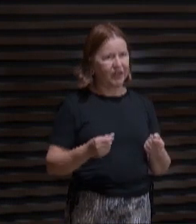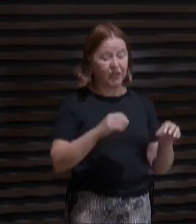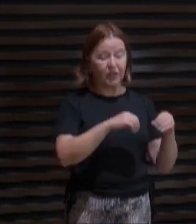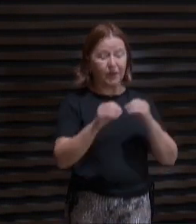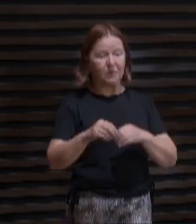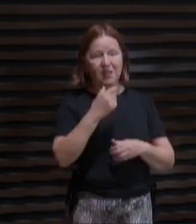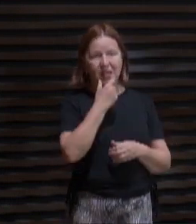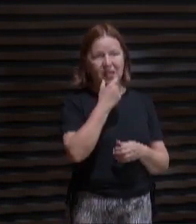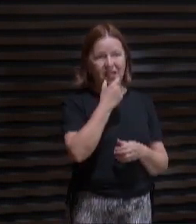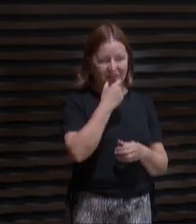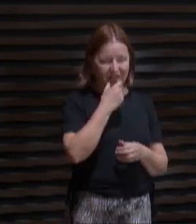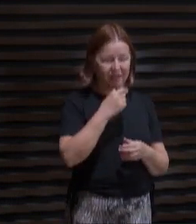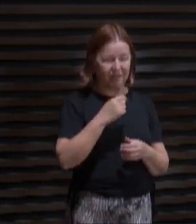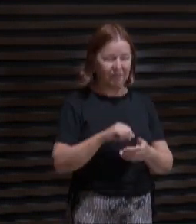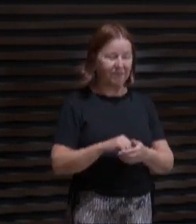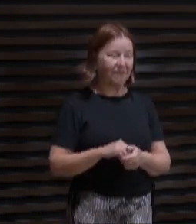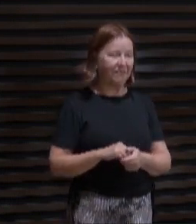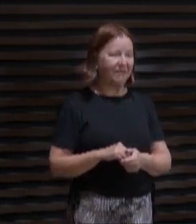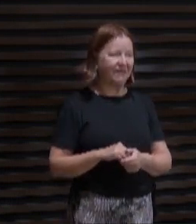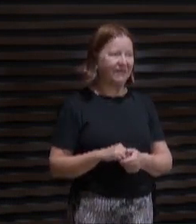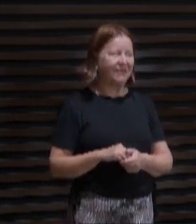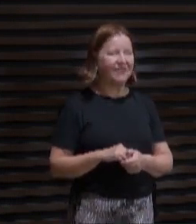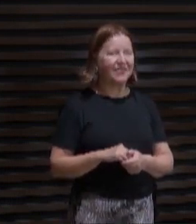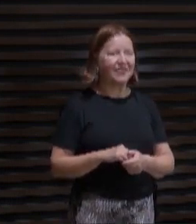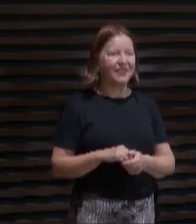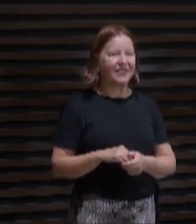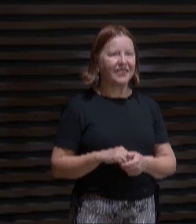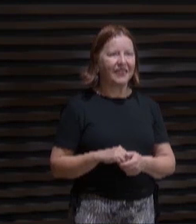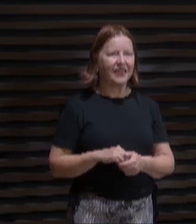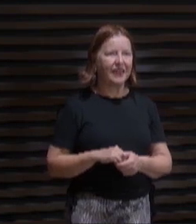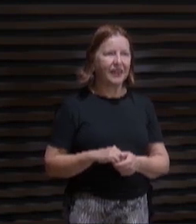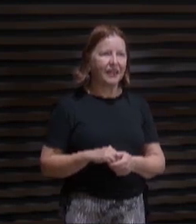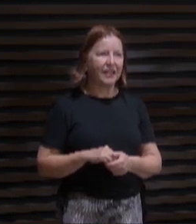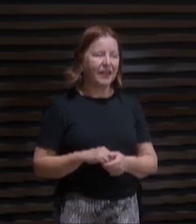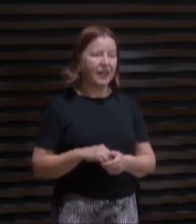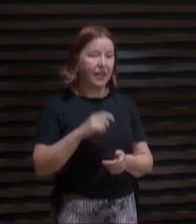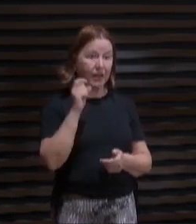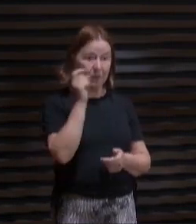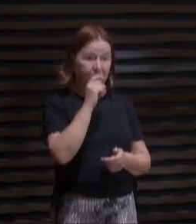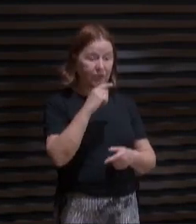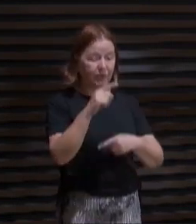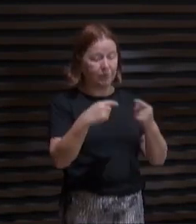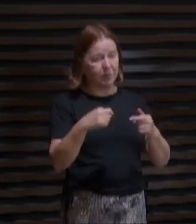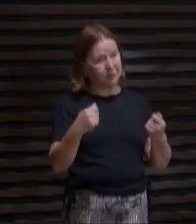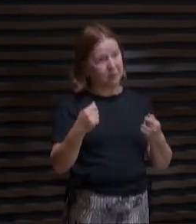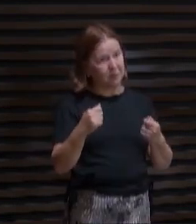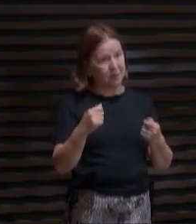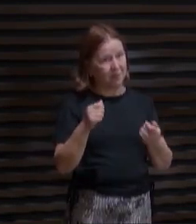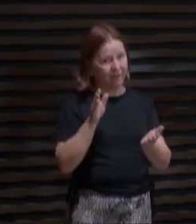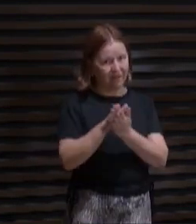não passarás, e passou. E aí ele teve que ir embora daqui. Isso é fato histórico